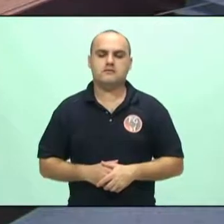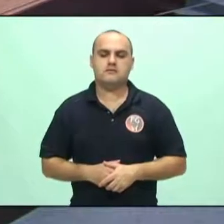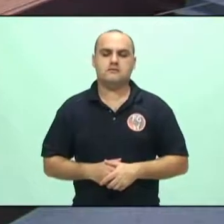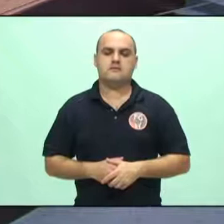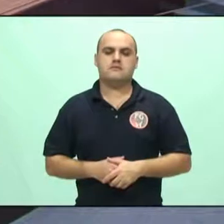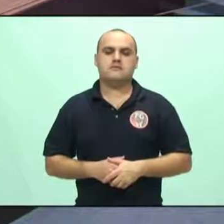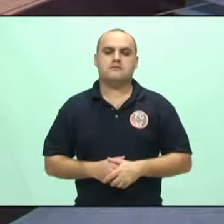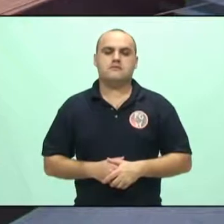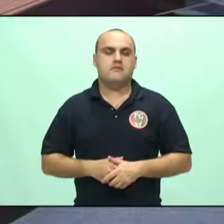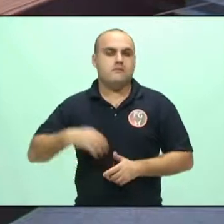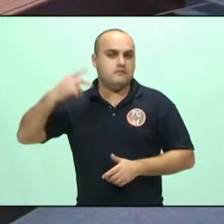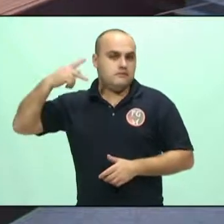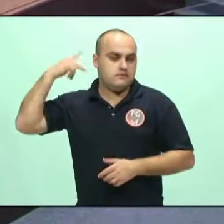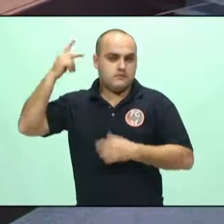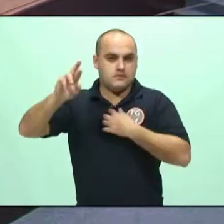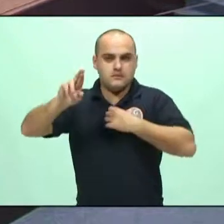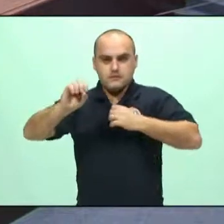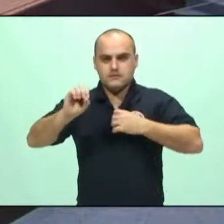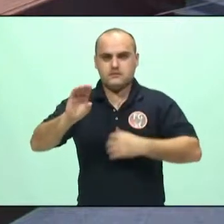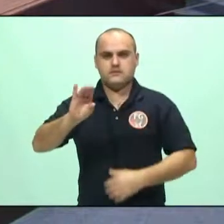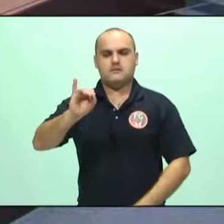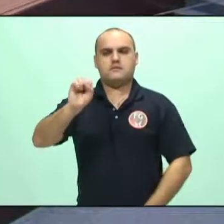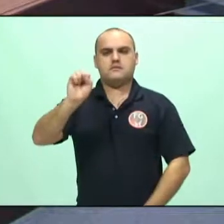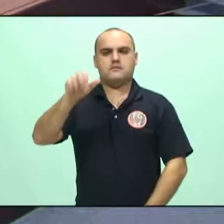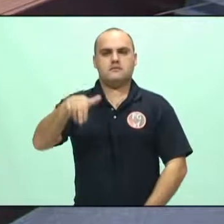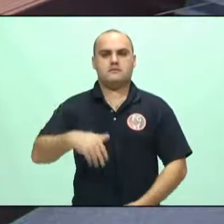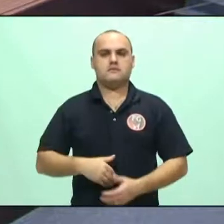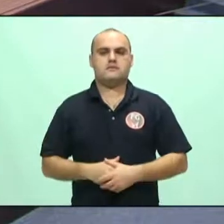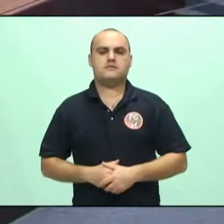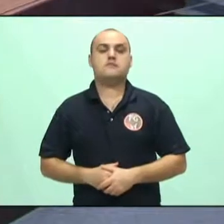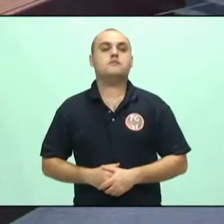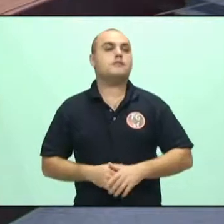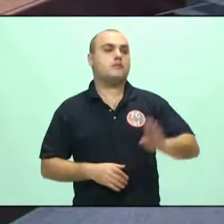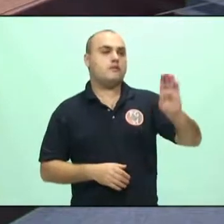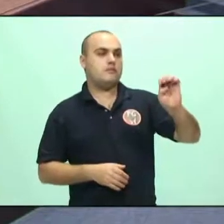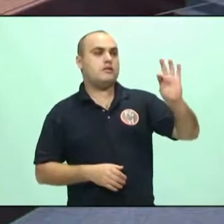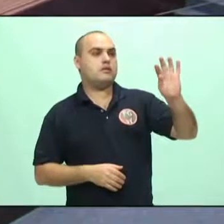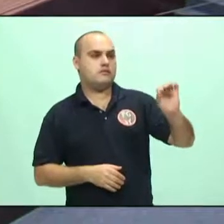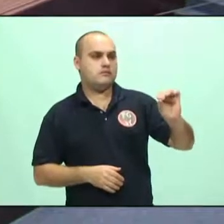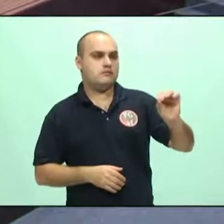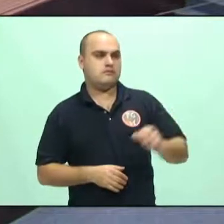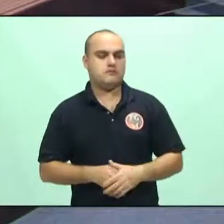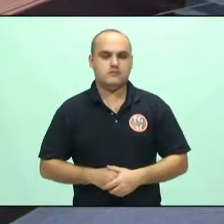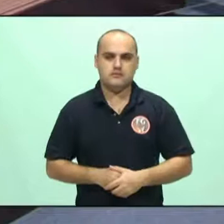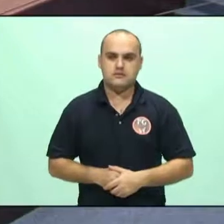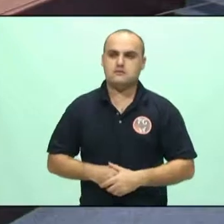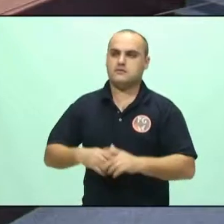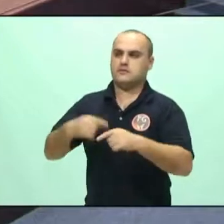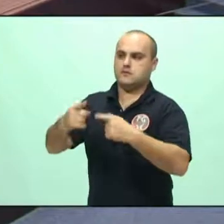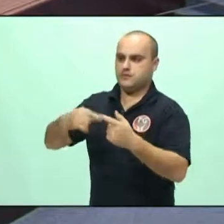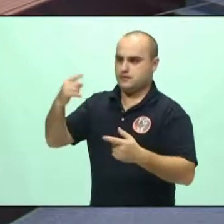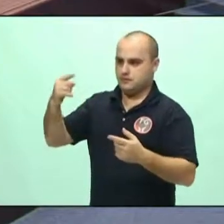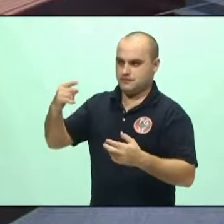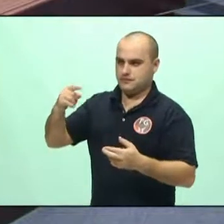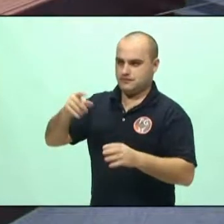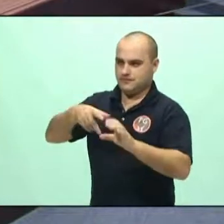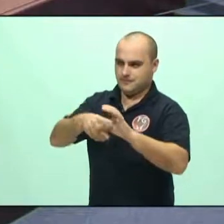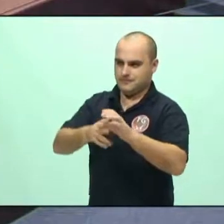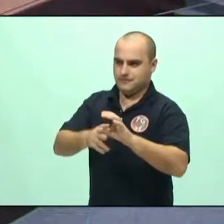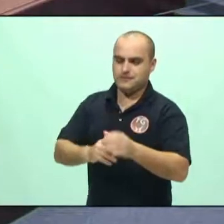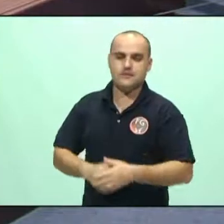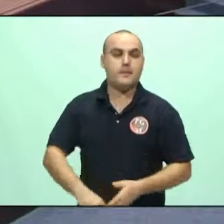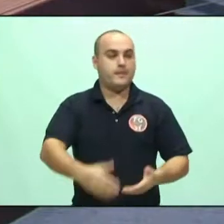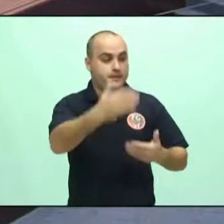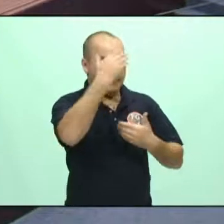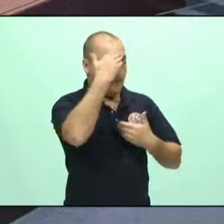a palavra do Robson foi o Robson já foi o Beto Cunha e posterior Vereador Carlos Augusto Muito